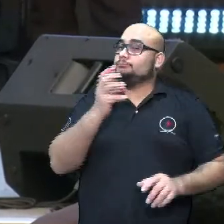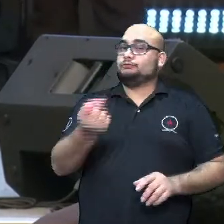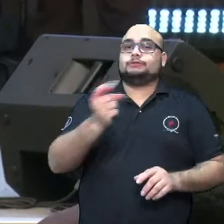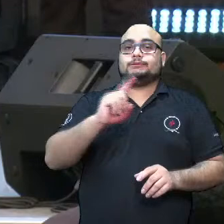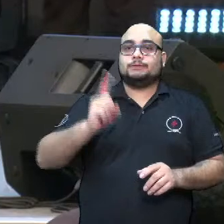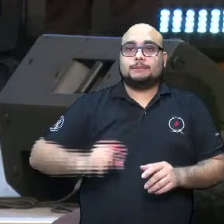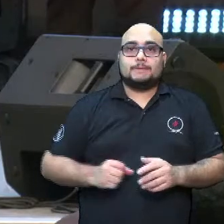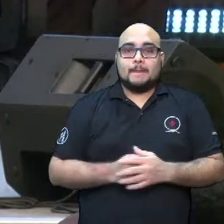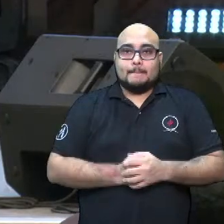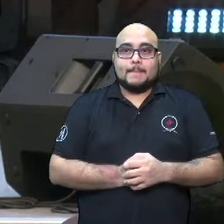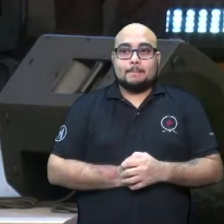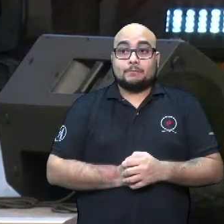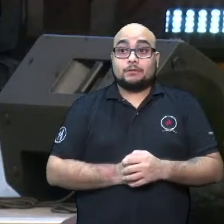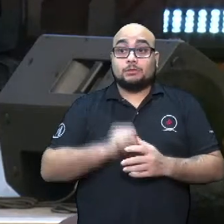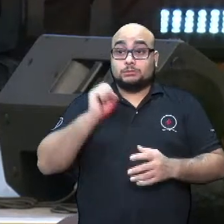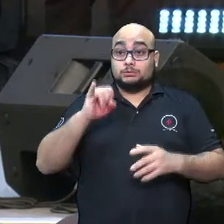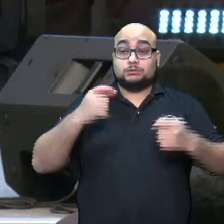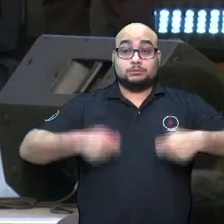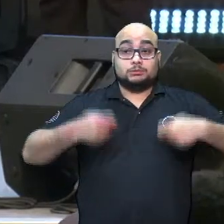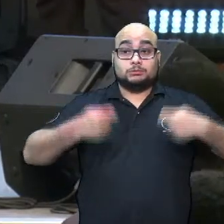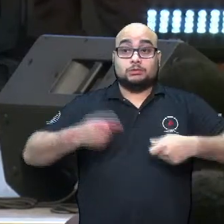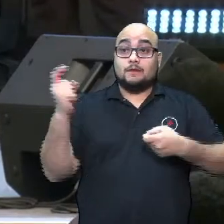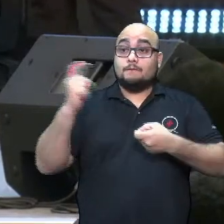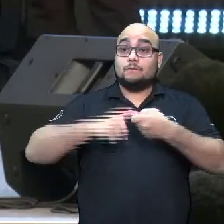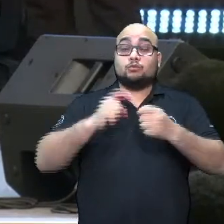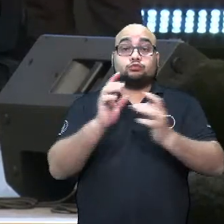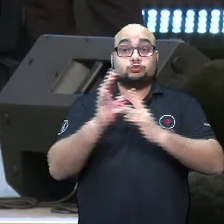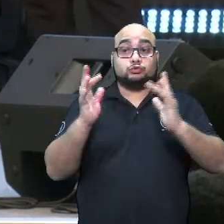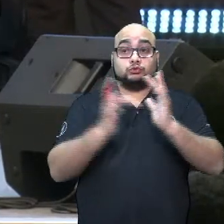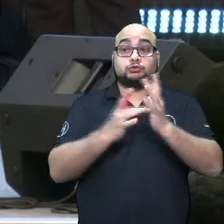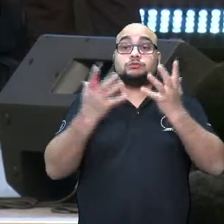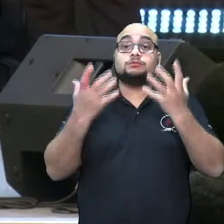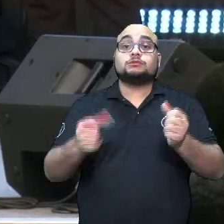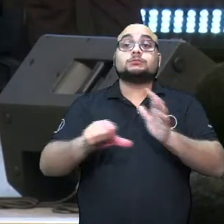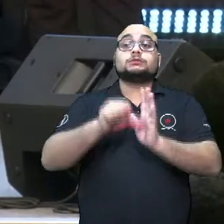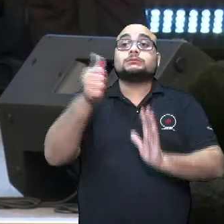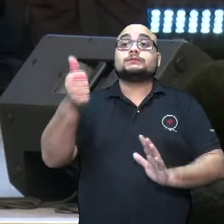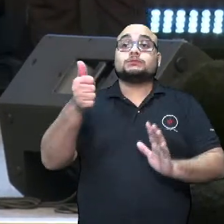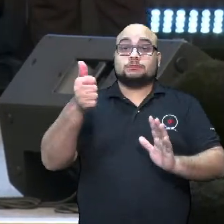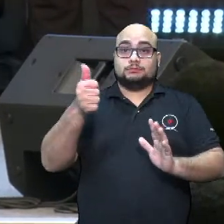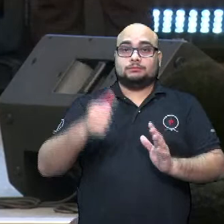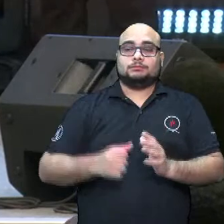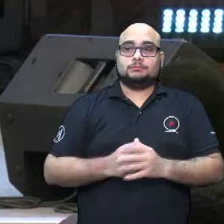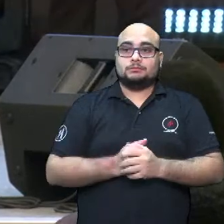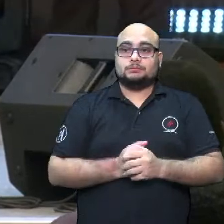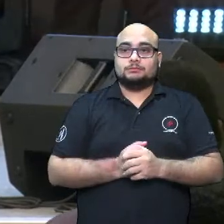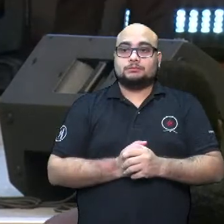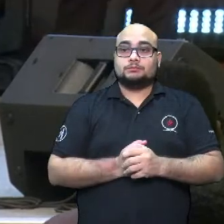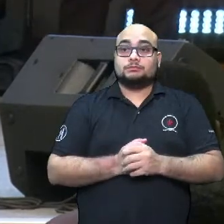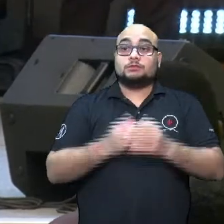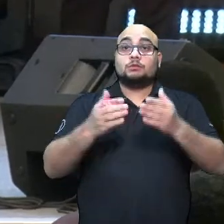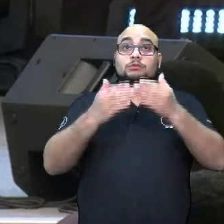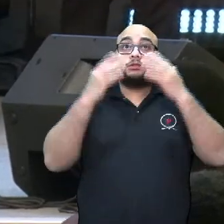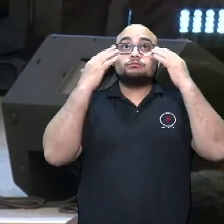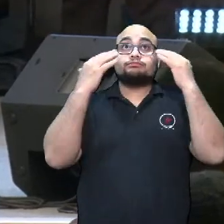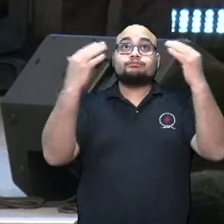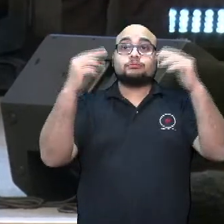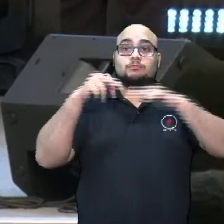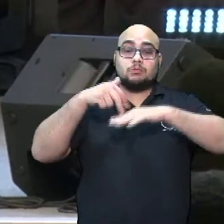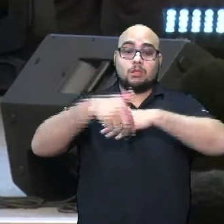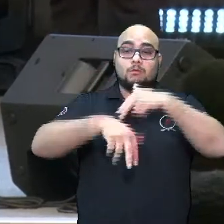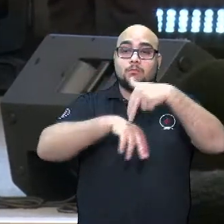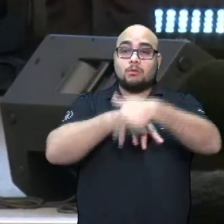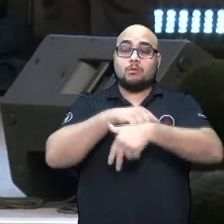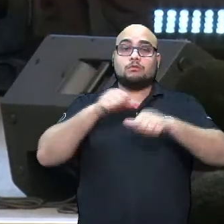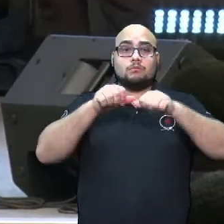para Jesus ou aceitar ele pela primeira vez, peça licença onde você está, em cima ou embaixo, e venha até o altar, porque